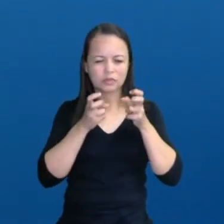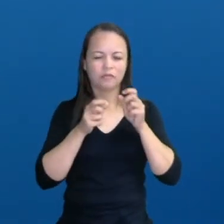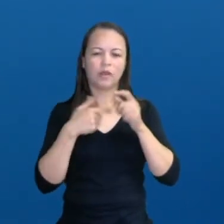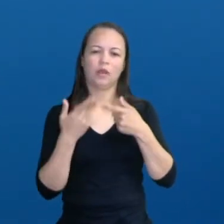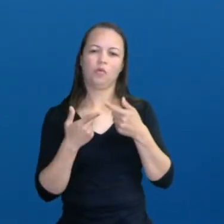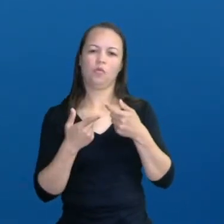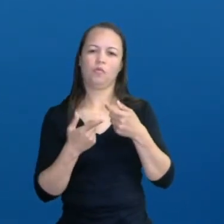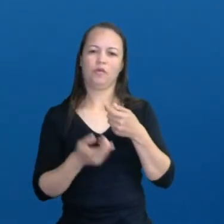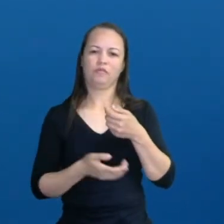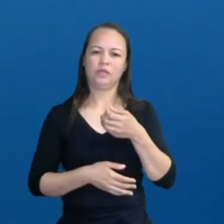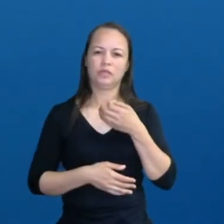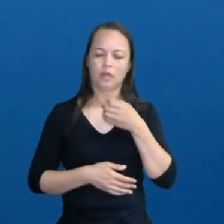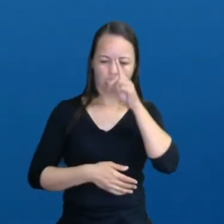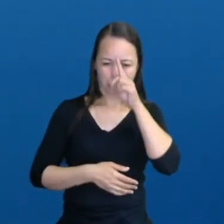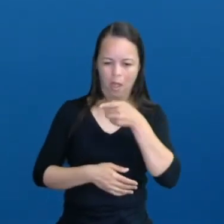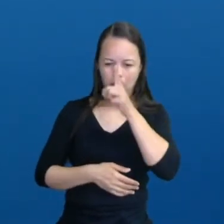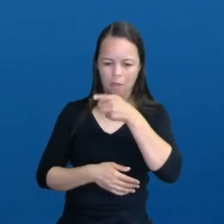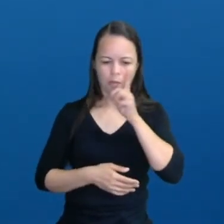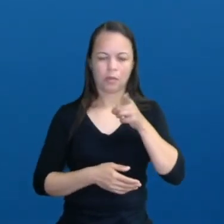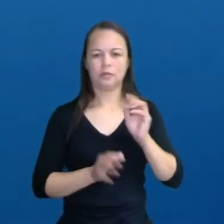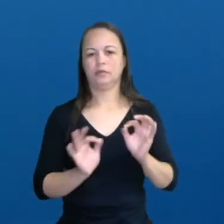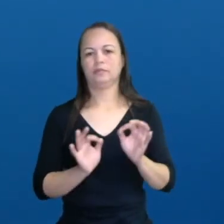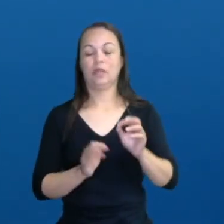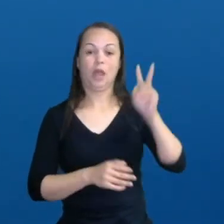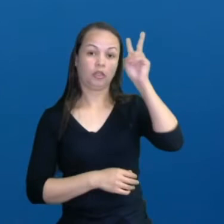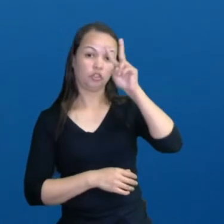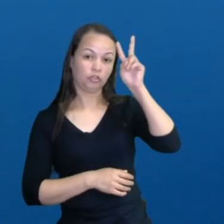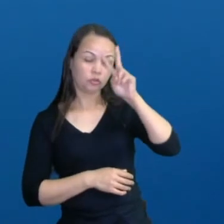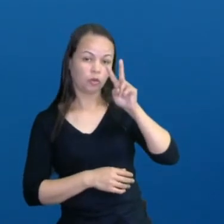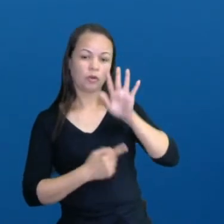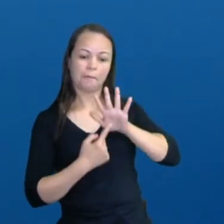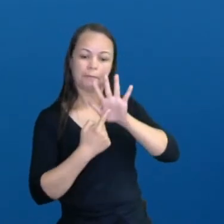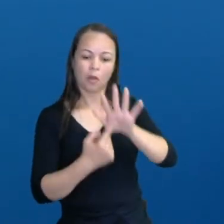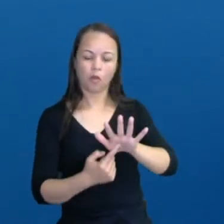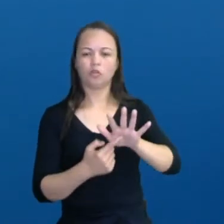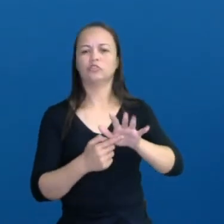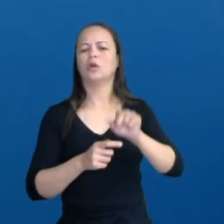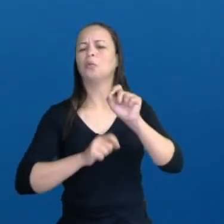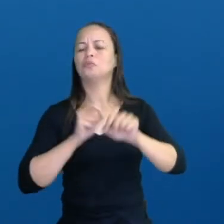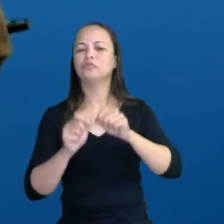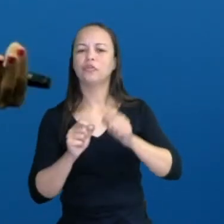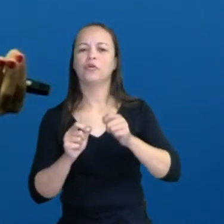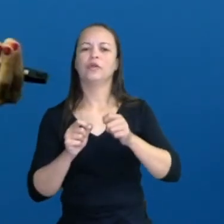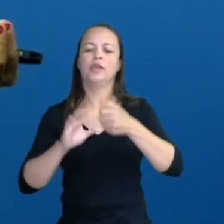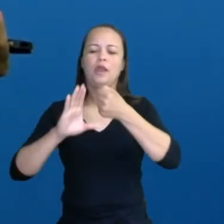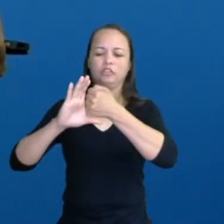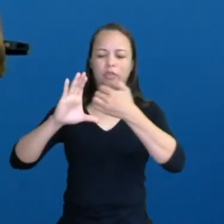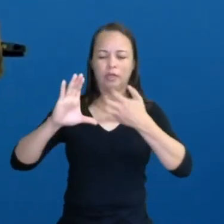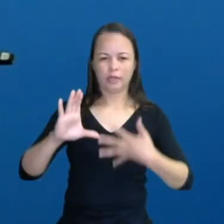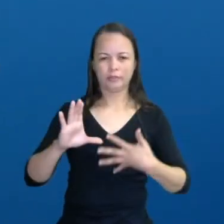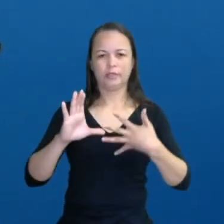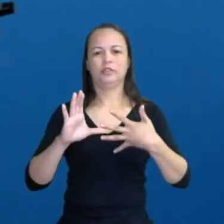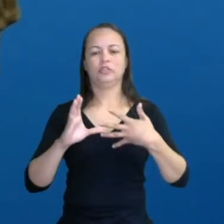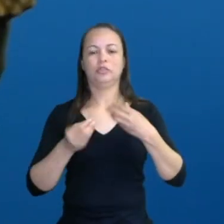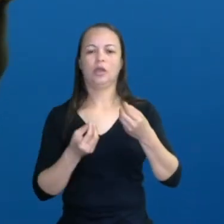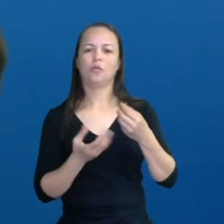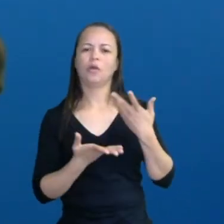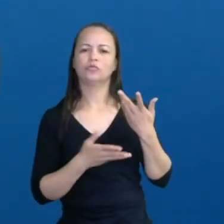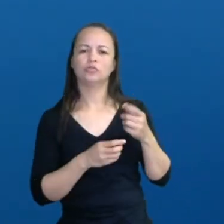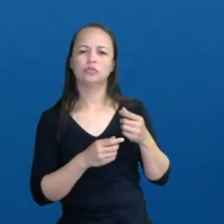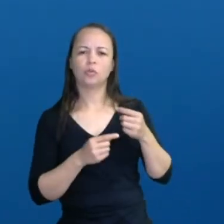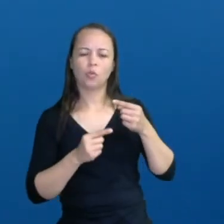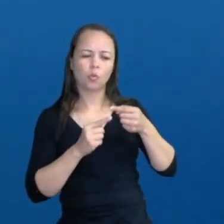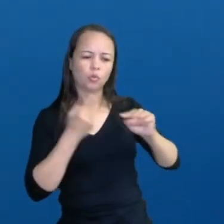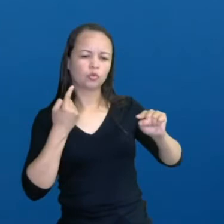julgadora. A história aponta o que foi, as características, quais os prós e os contras, para